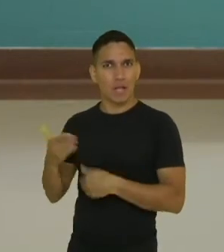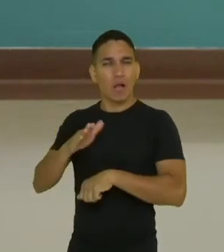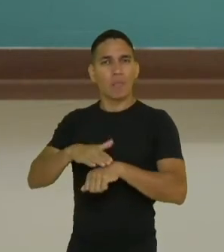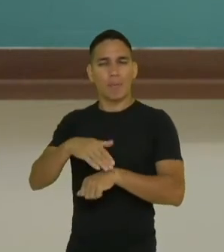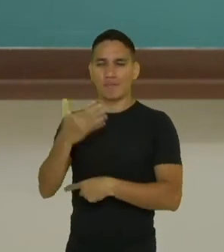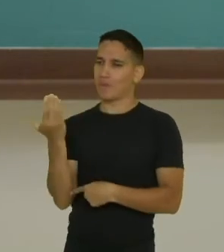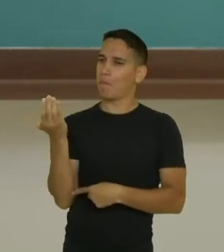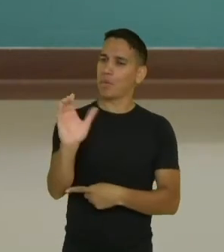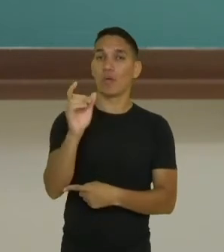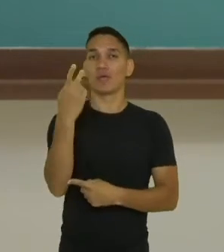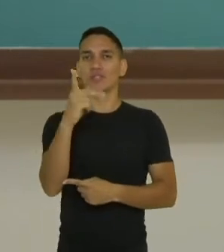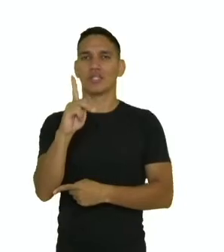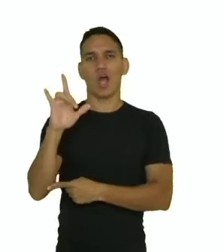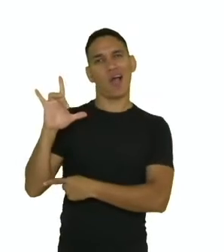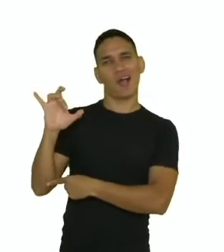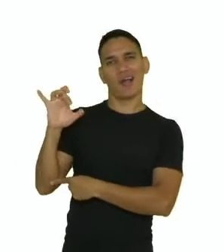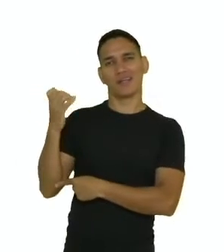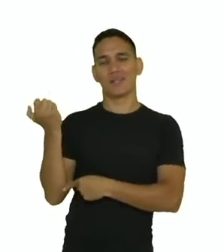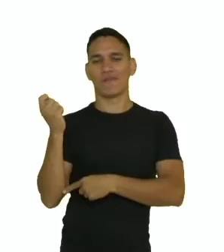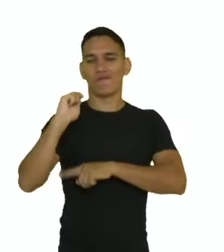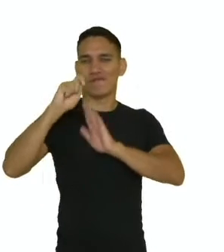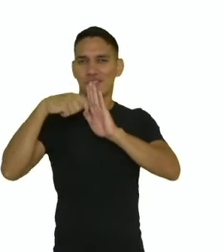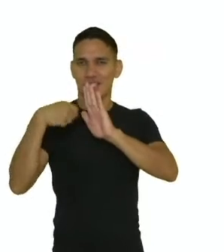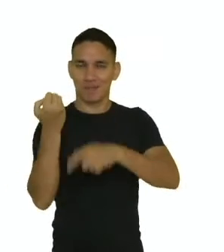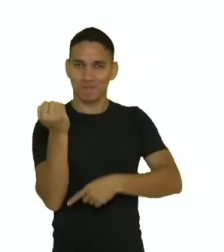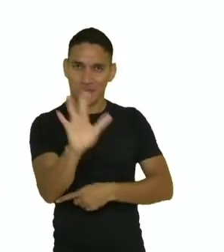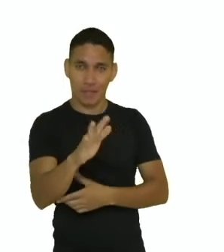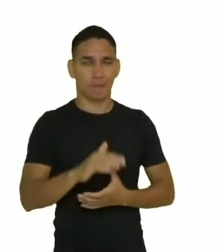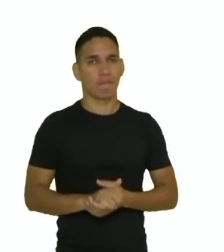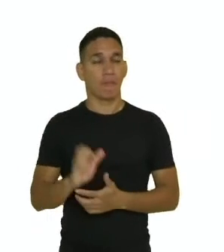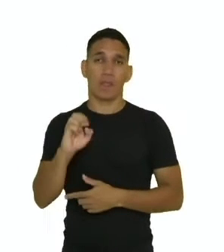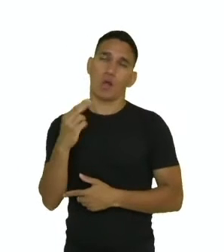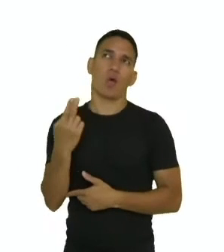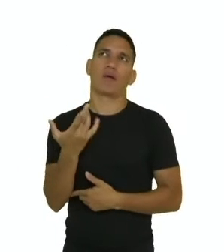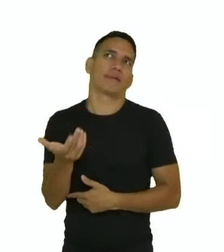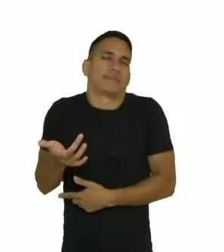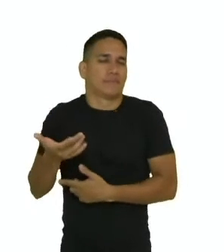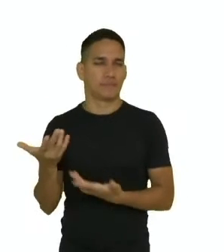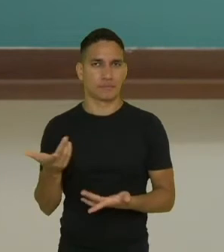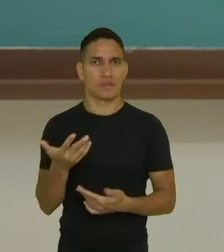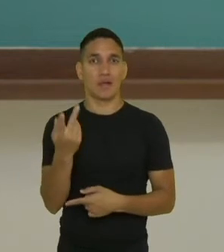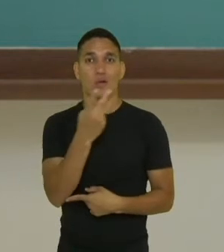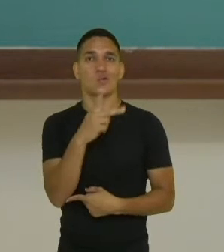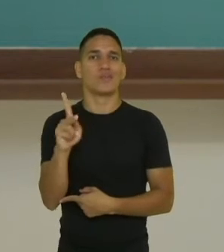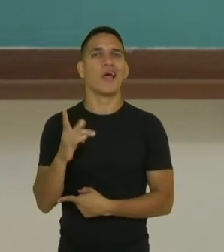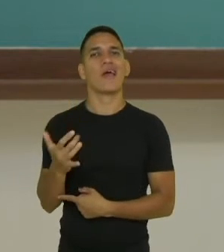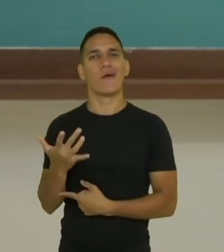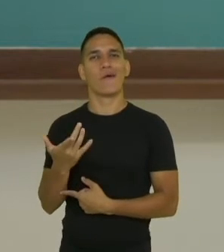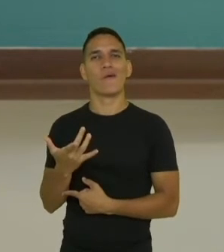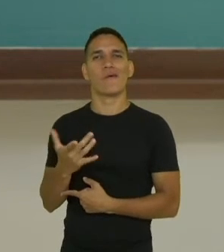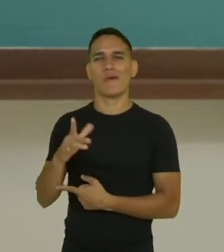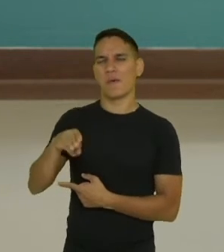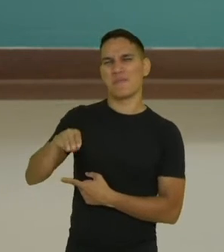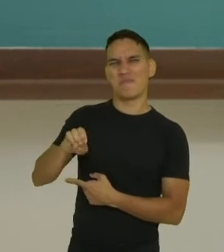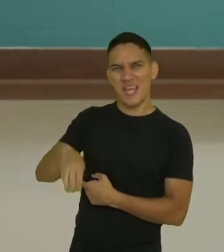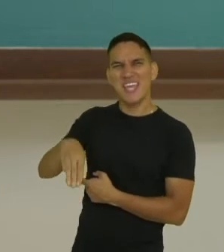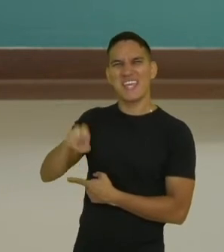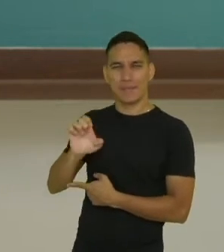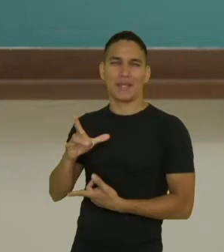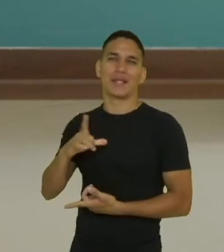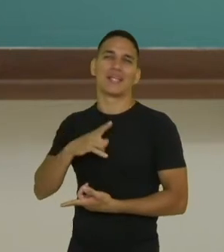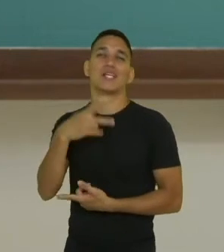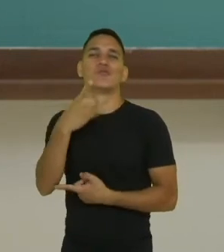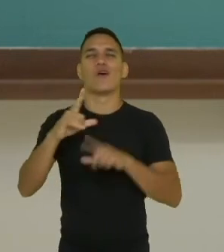lá o seu vídeo no Instagram, ou o seu meme,